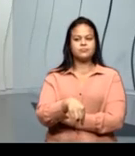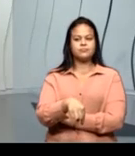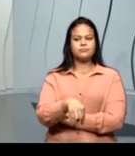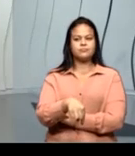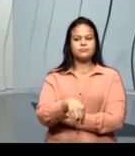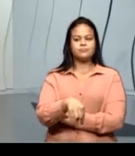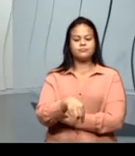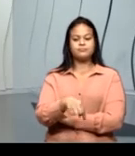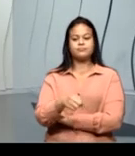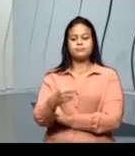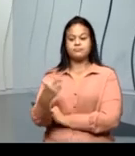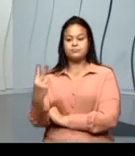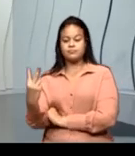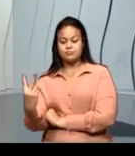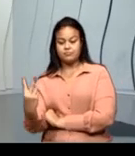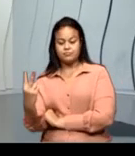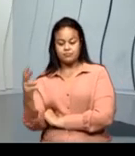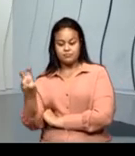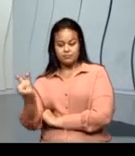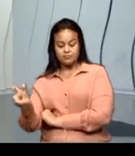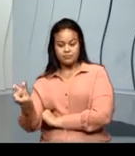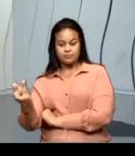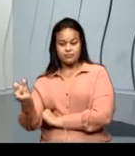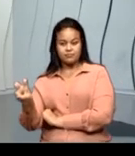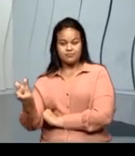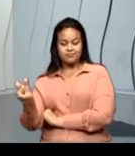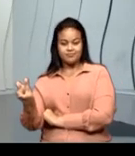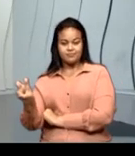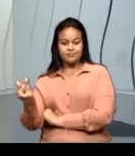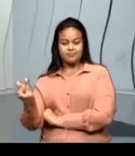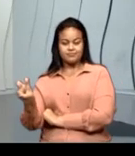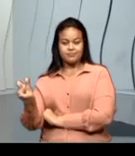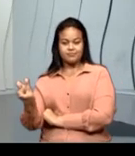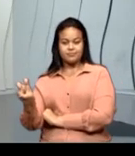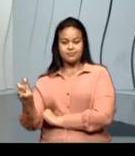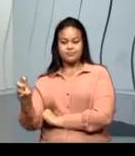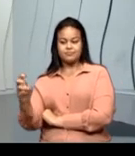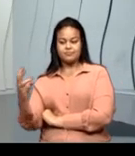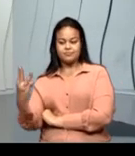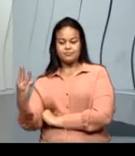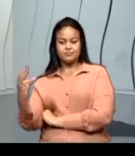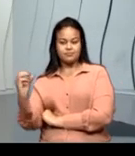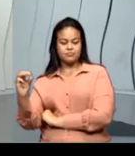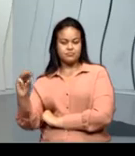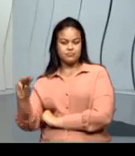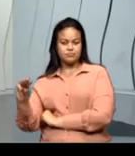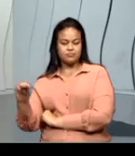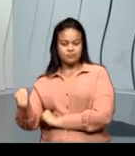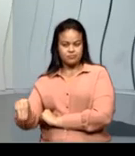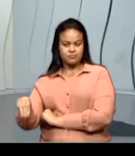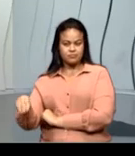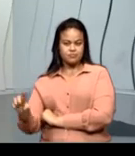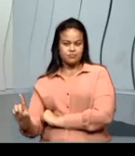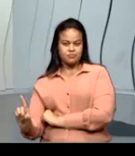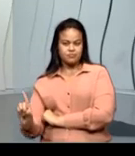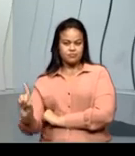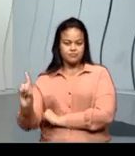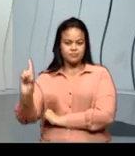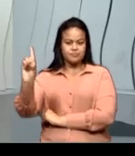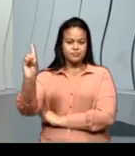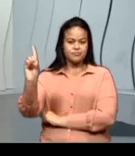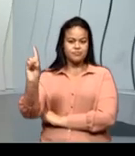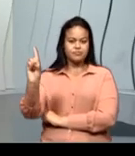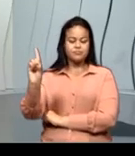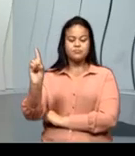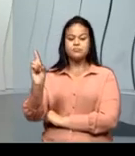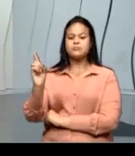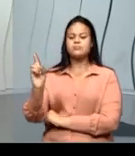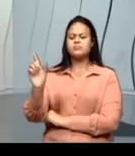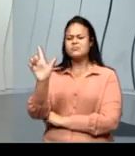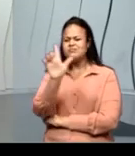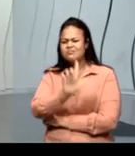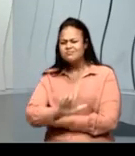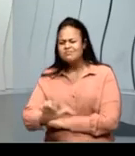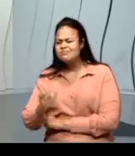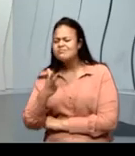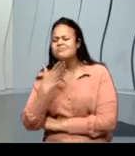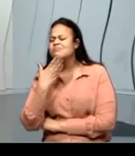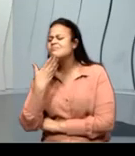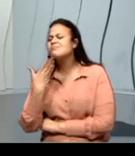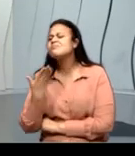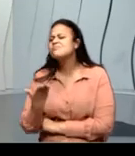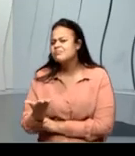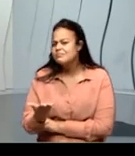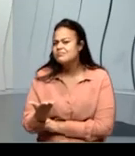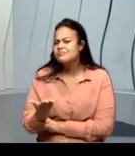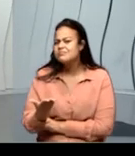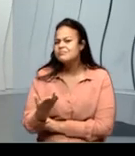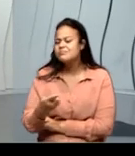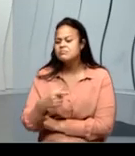5, eles são 3 centímetros para cima. Qual que é a lógica dessa questão?